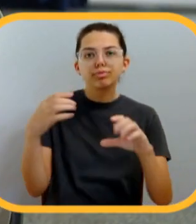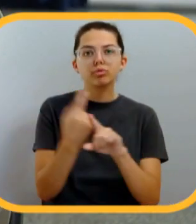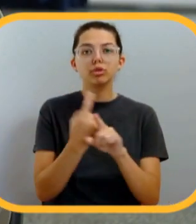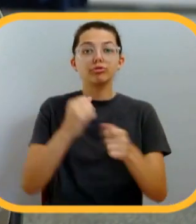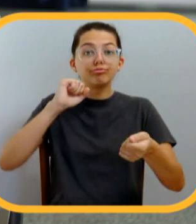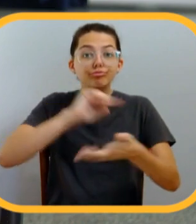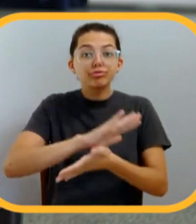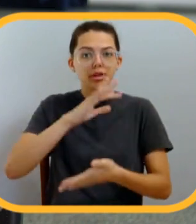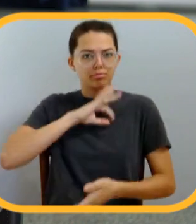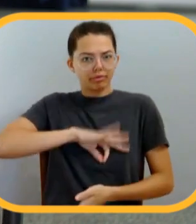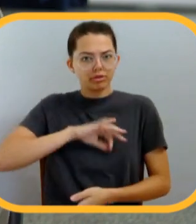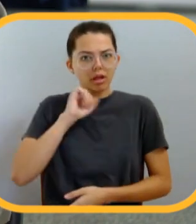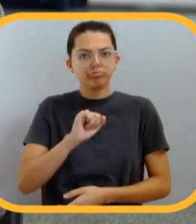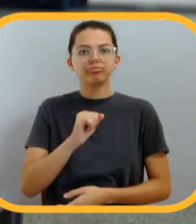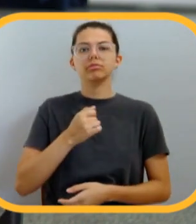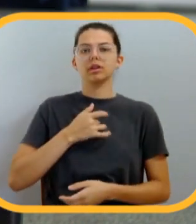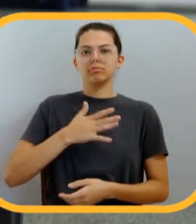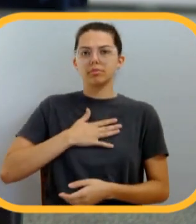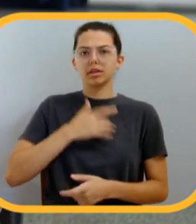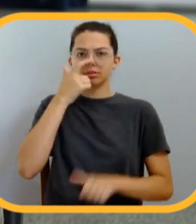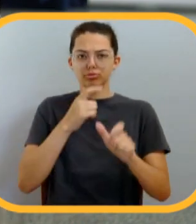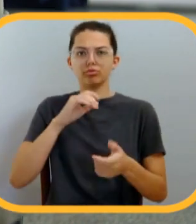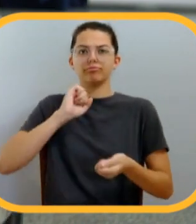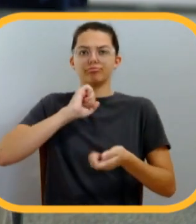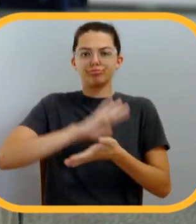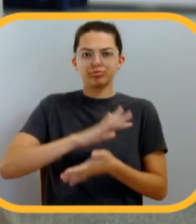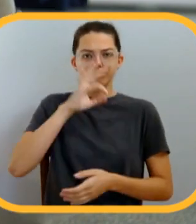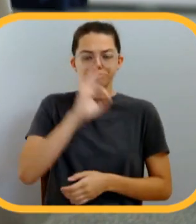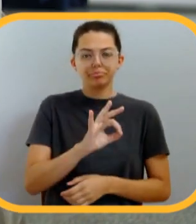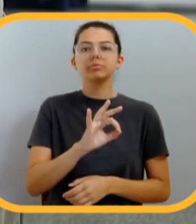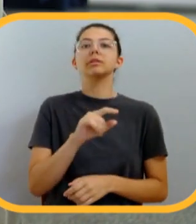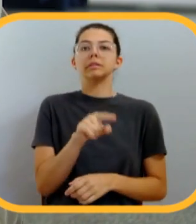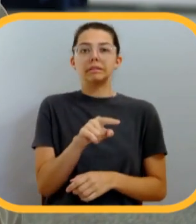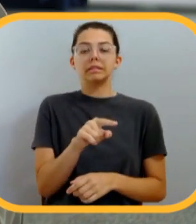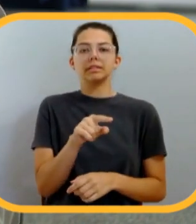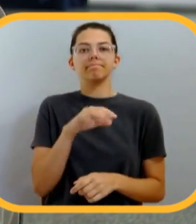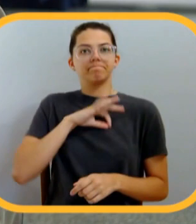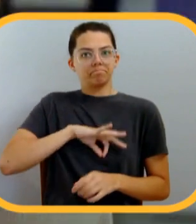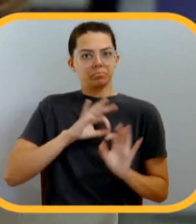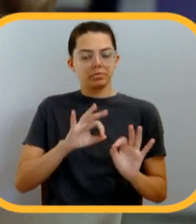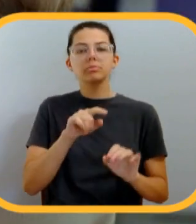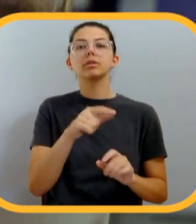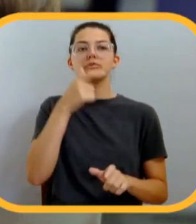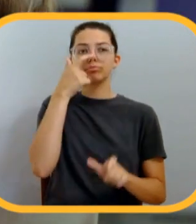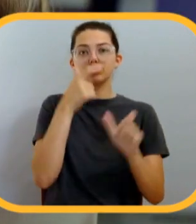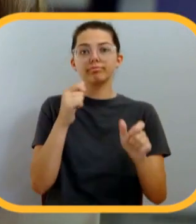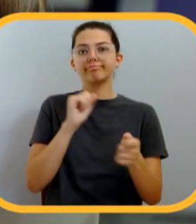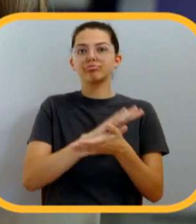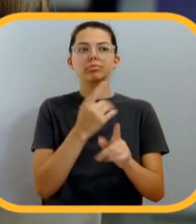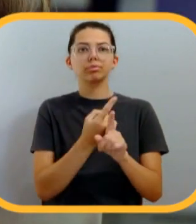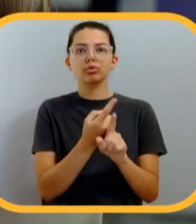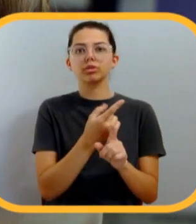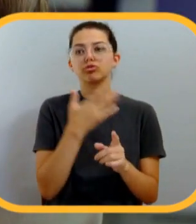dos conteúdos jornalísticos de produção profissional, não é? Por jornalistas, por empresas jornalísticas, que há uma grande parte dessa